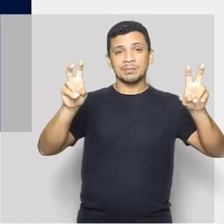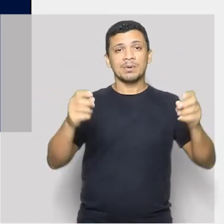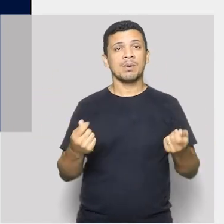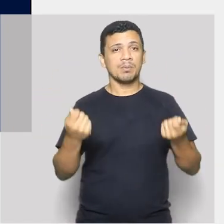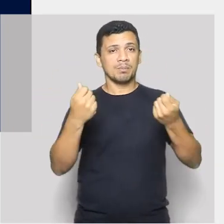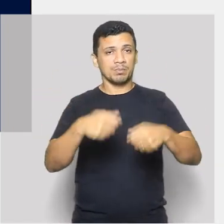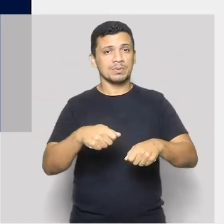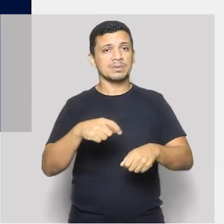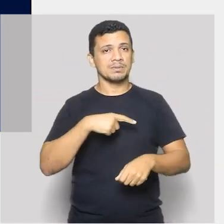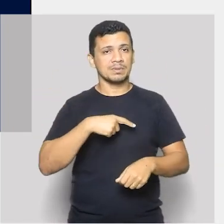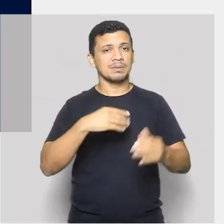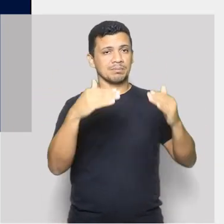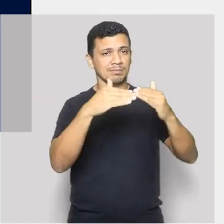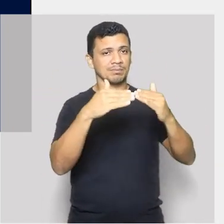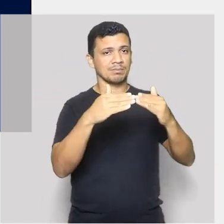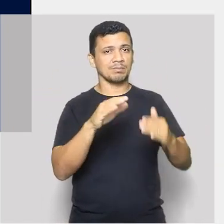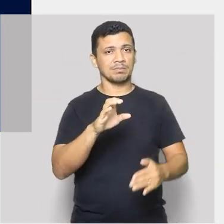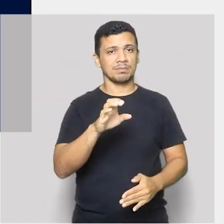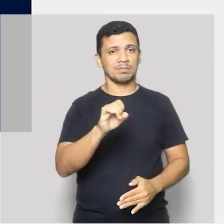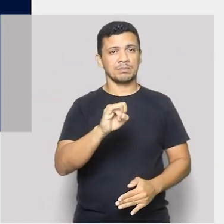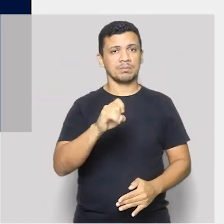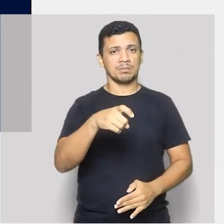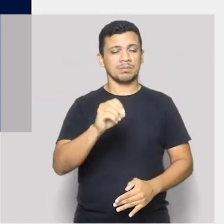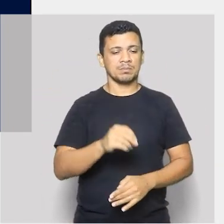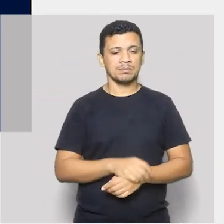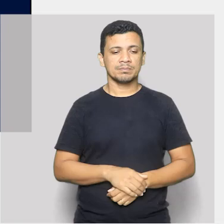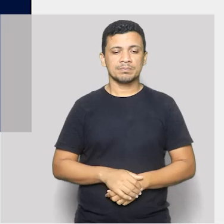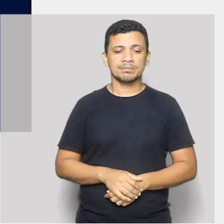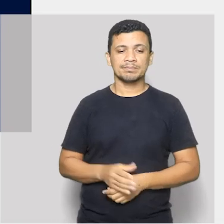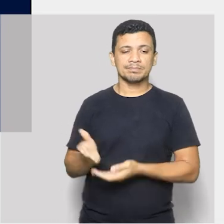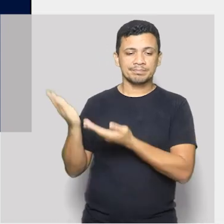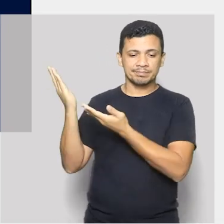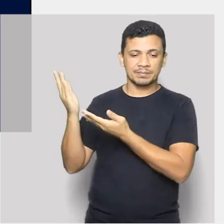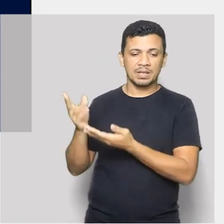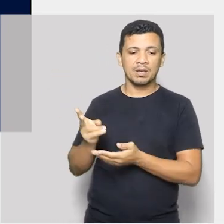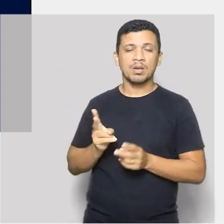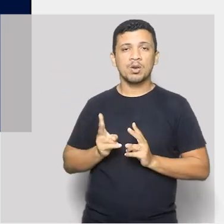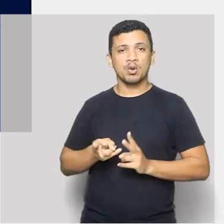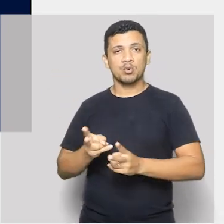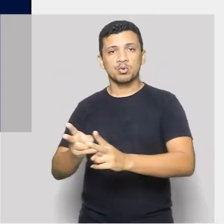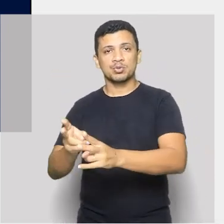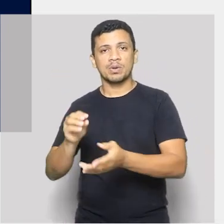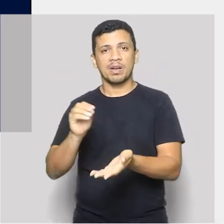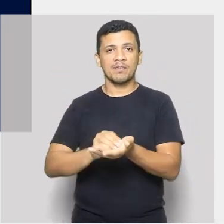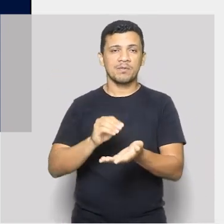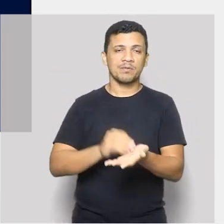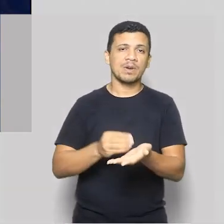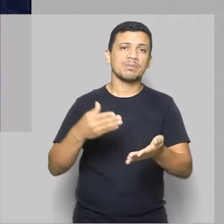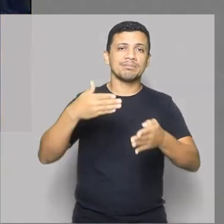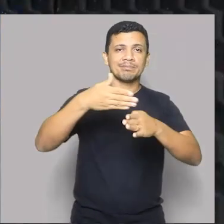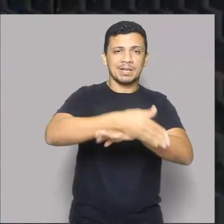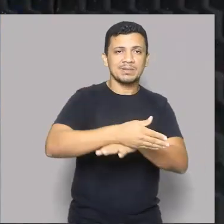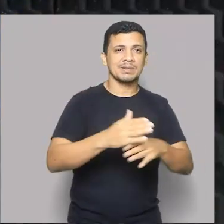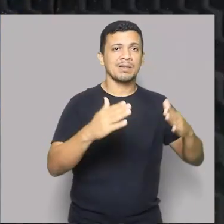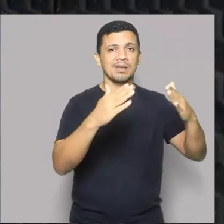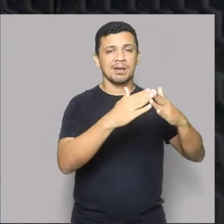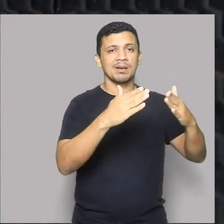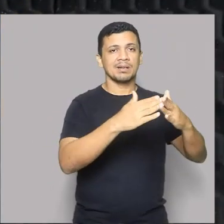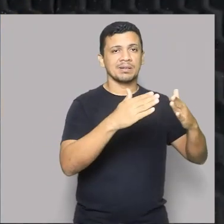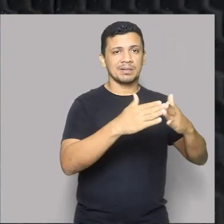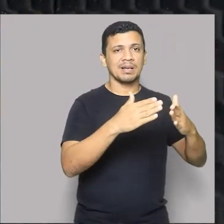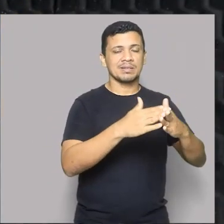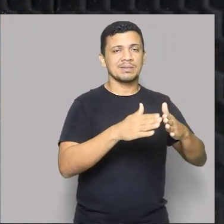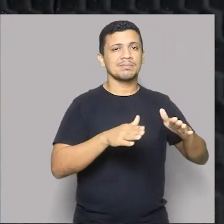possivelmente cairia dentro desse eixo. Olha só, a continuidade da falta de acesso a moradias acessíveis no